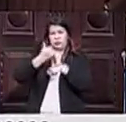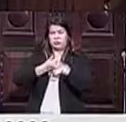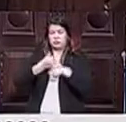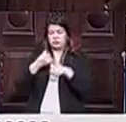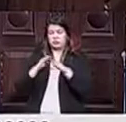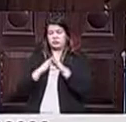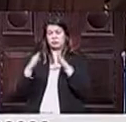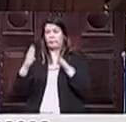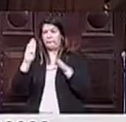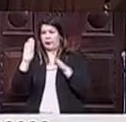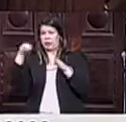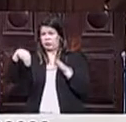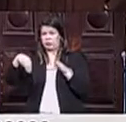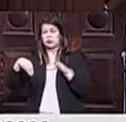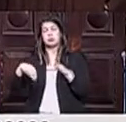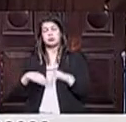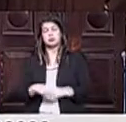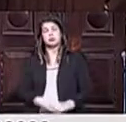resende